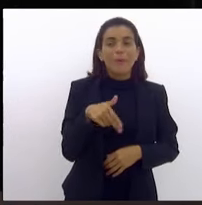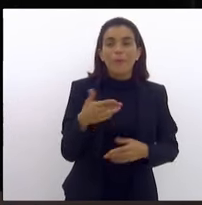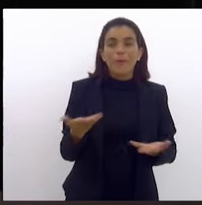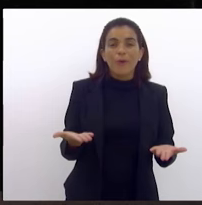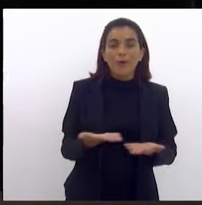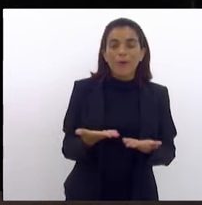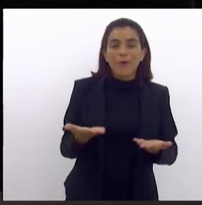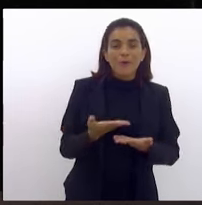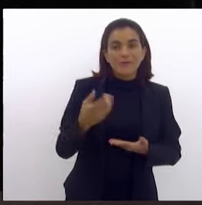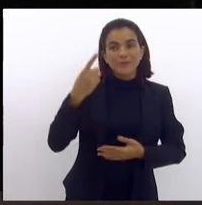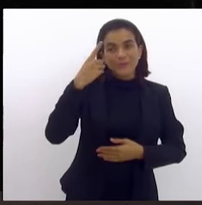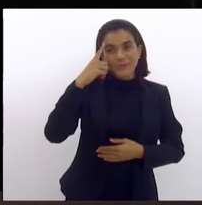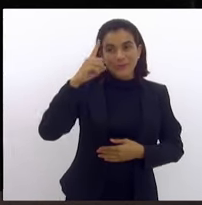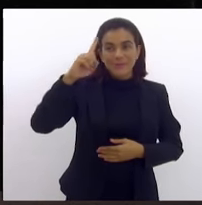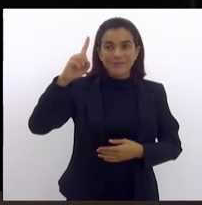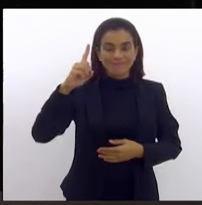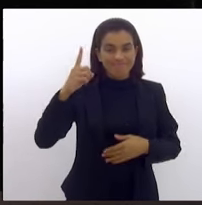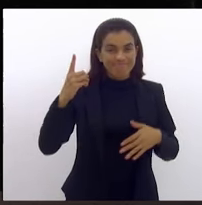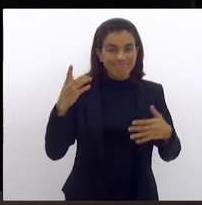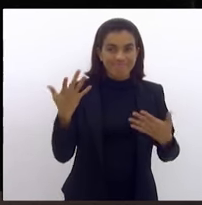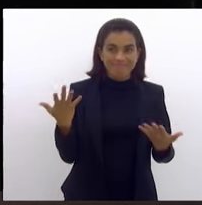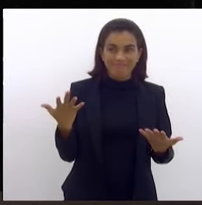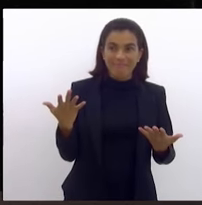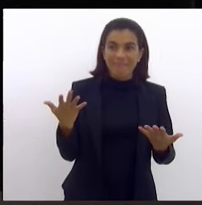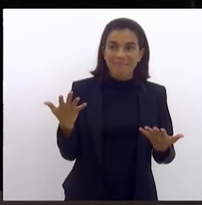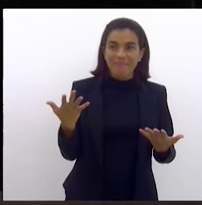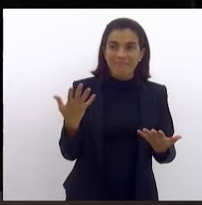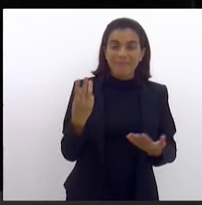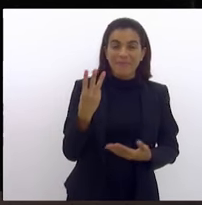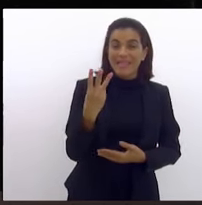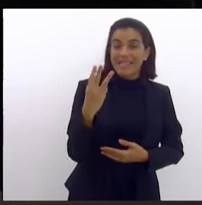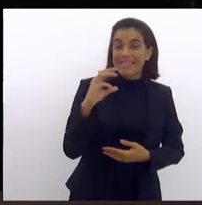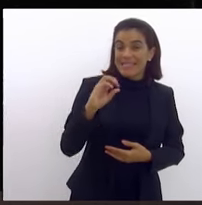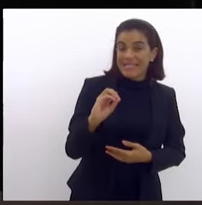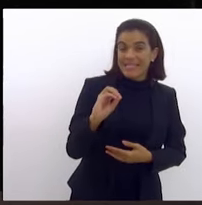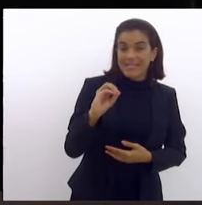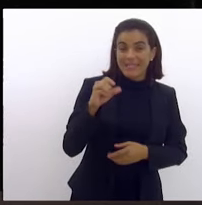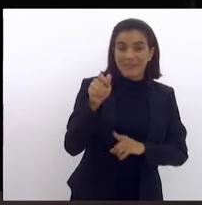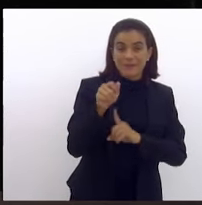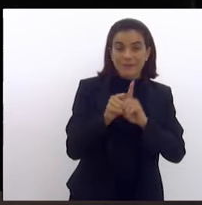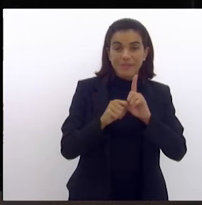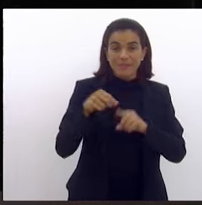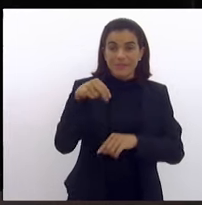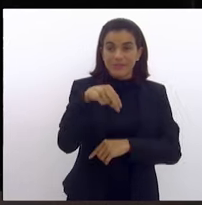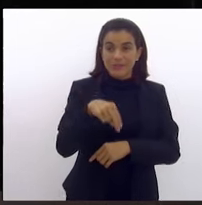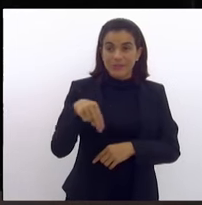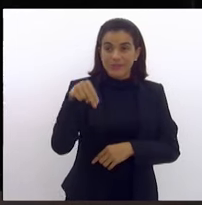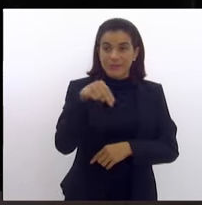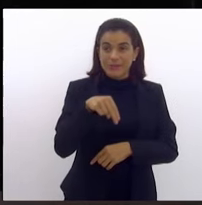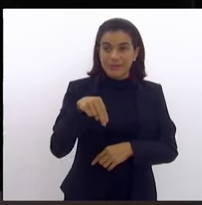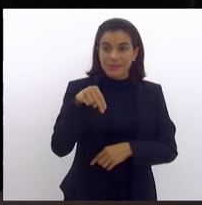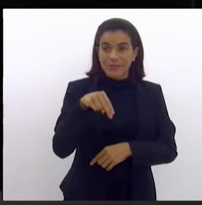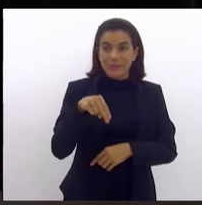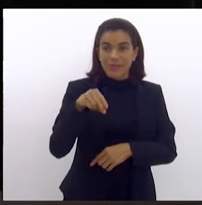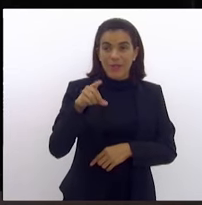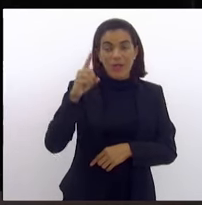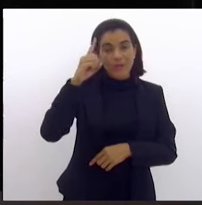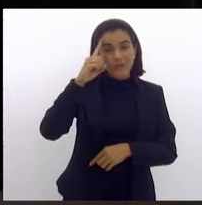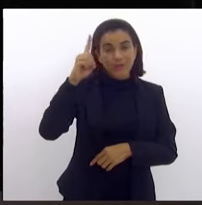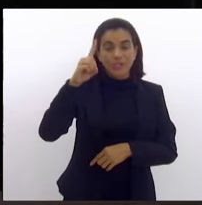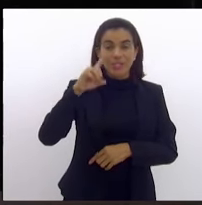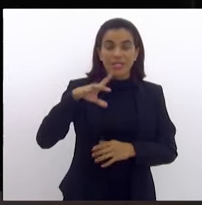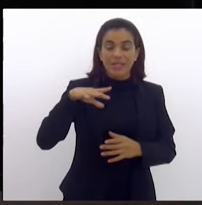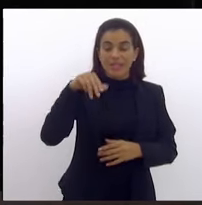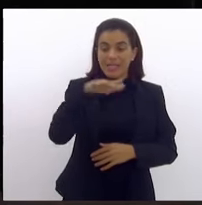que estamos comemorando, não é? 30 de novembro é o Dia Nacional do Evangélico e